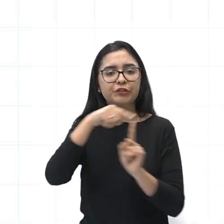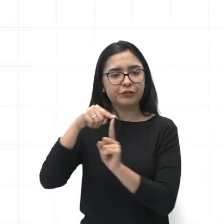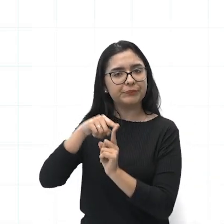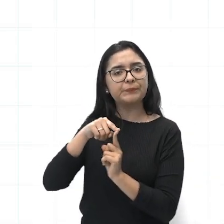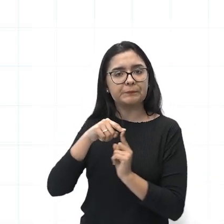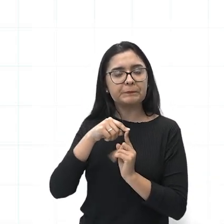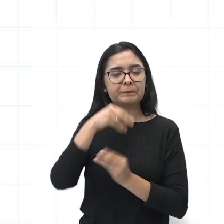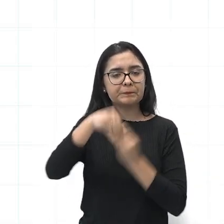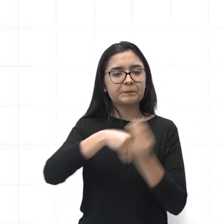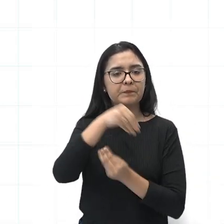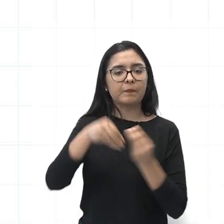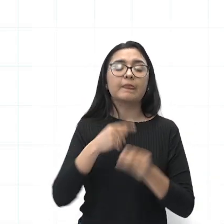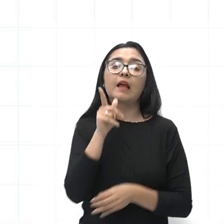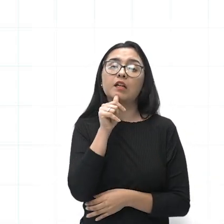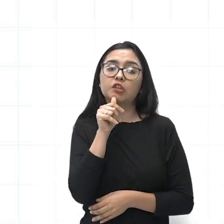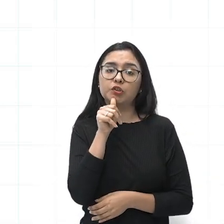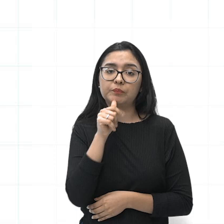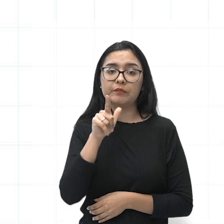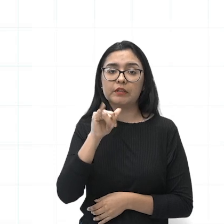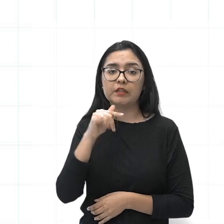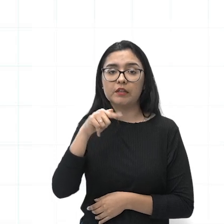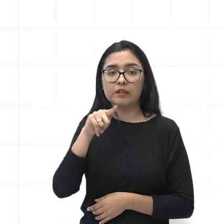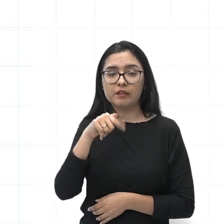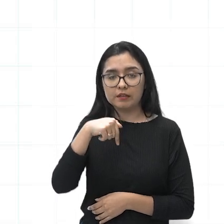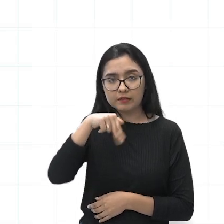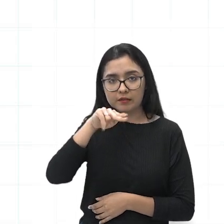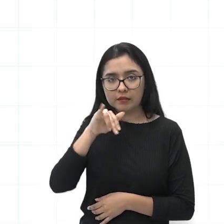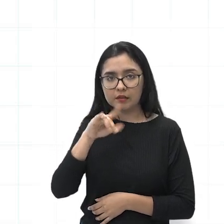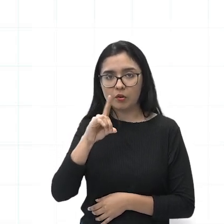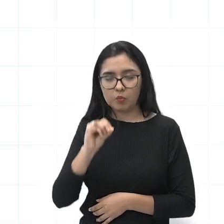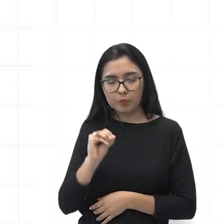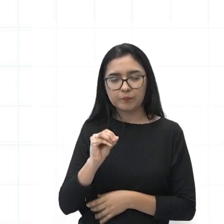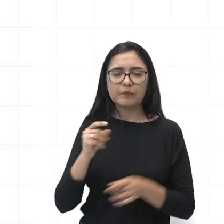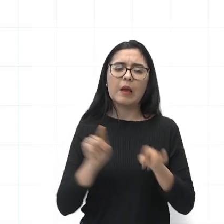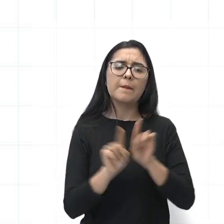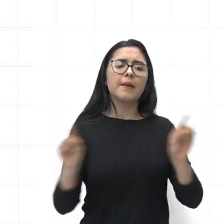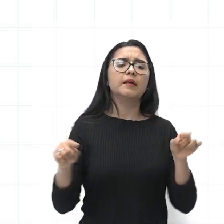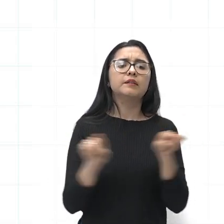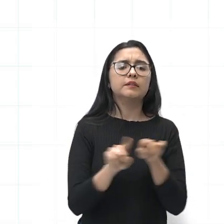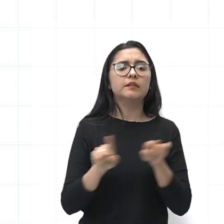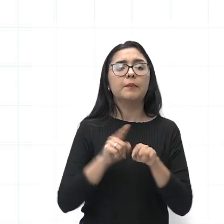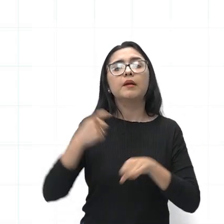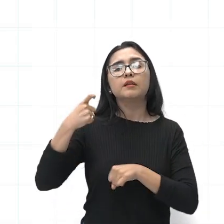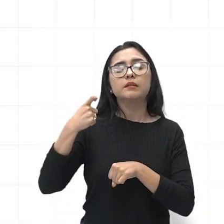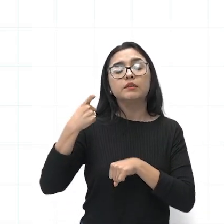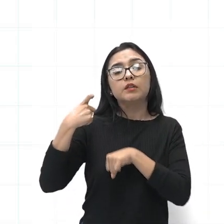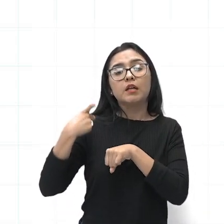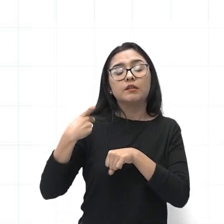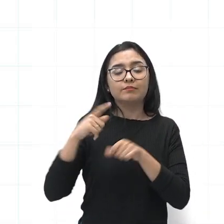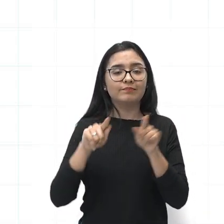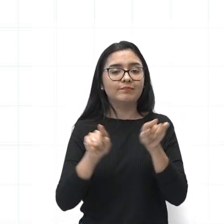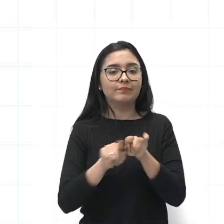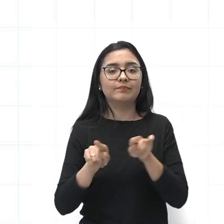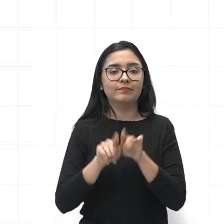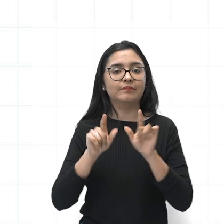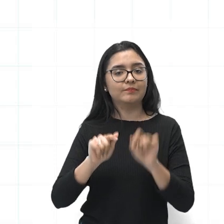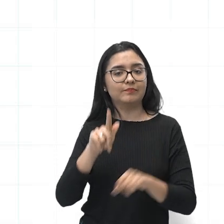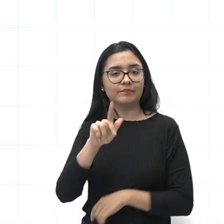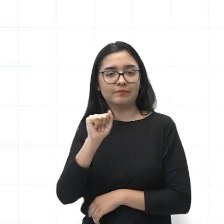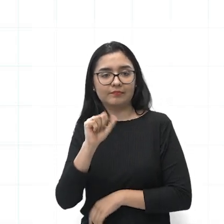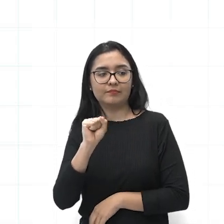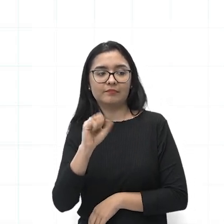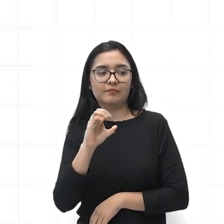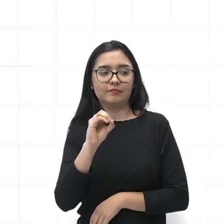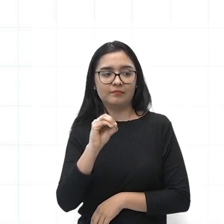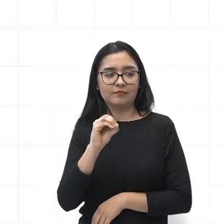misturas no seu estado líquido. Mas nós temos também no estado gasoso, observando